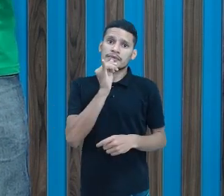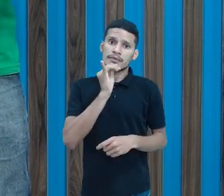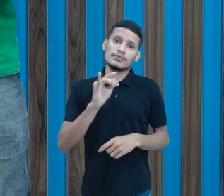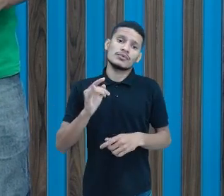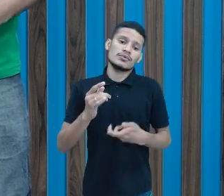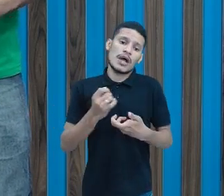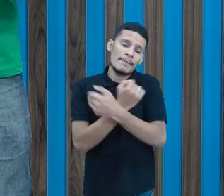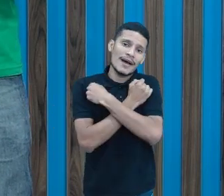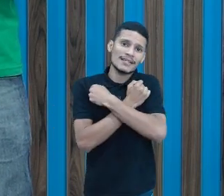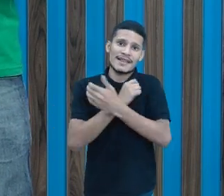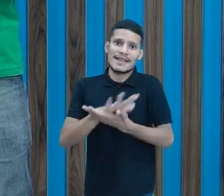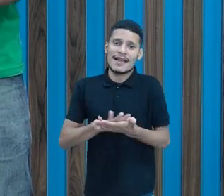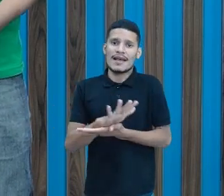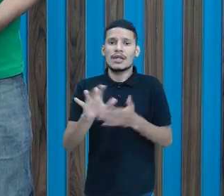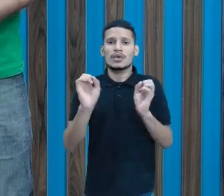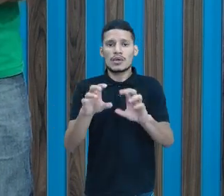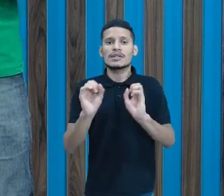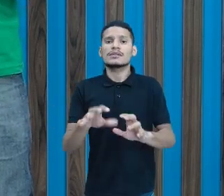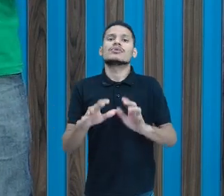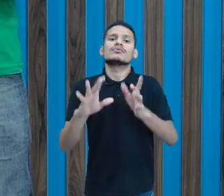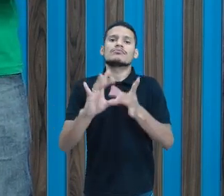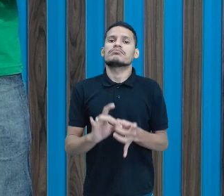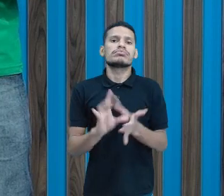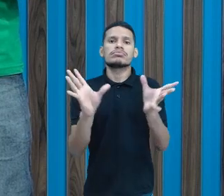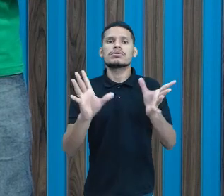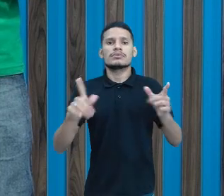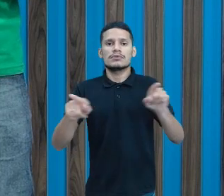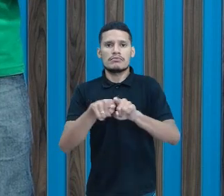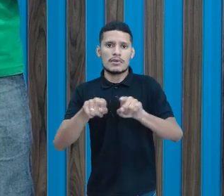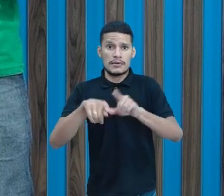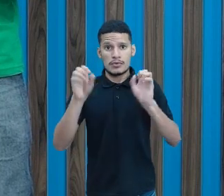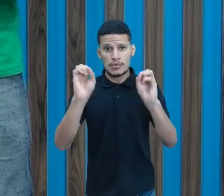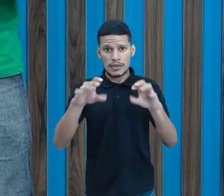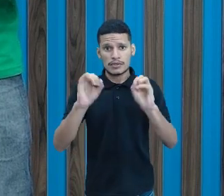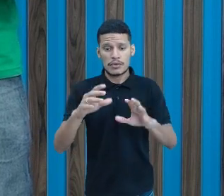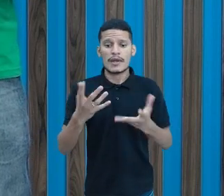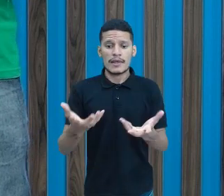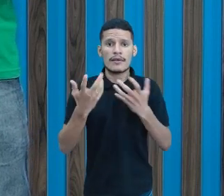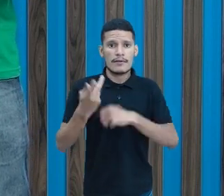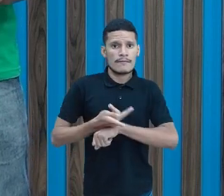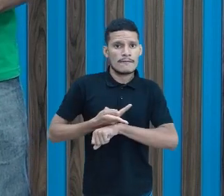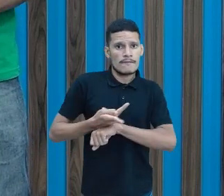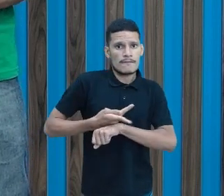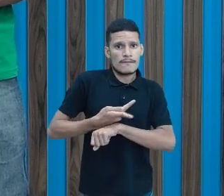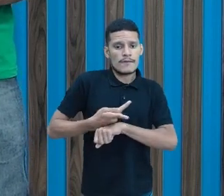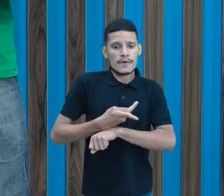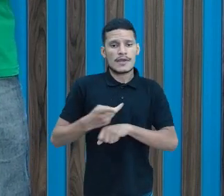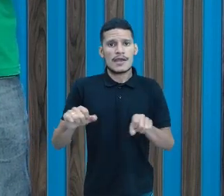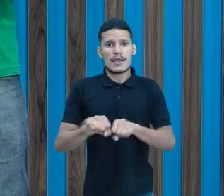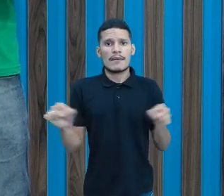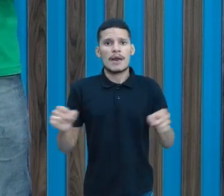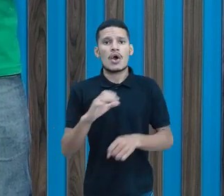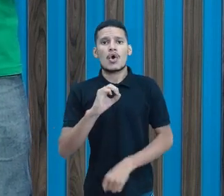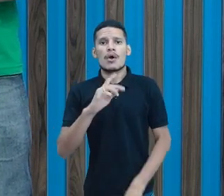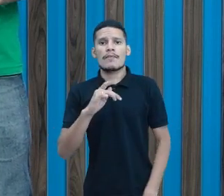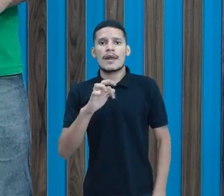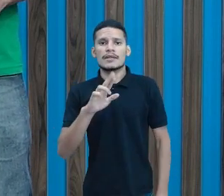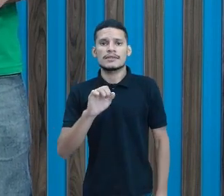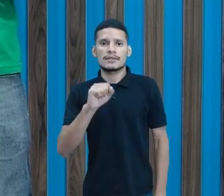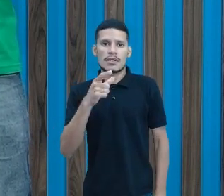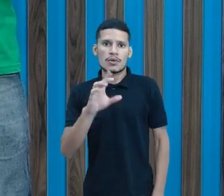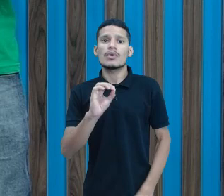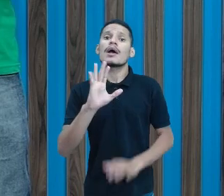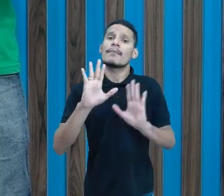não abraça essa educação libertária, não abraça essa educação que busca romper com a opressão, porque não quer e pronto.